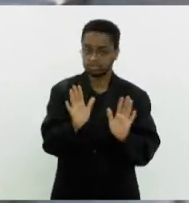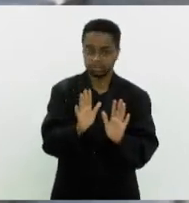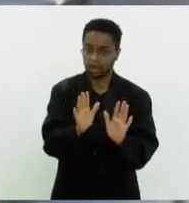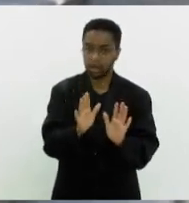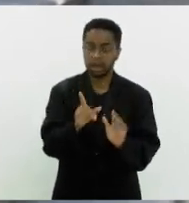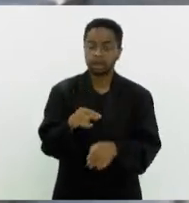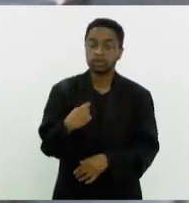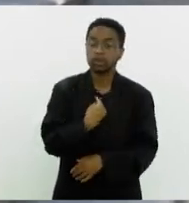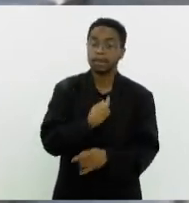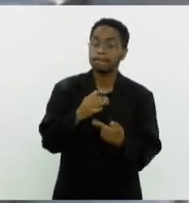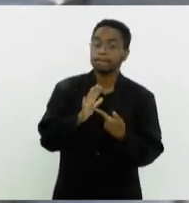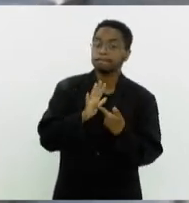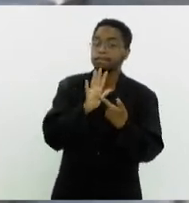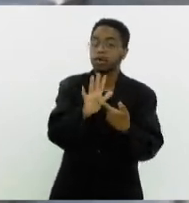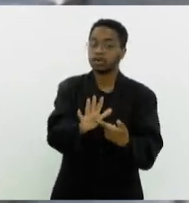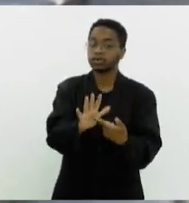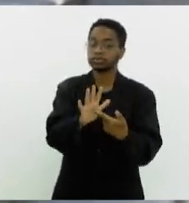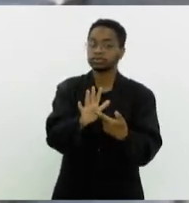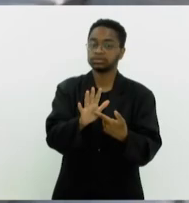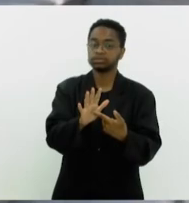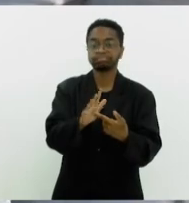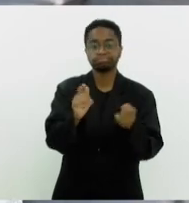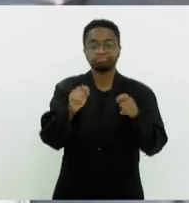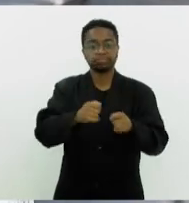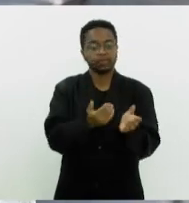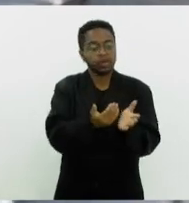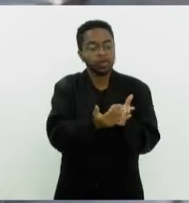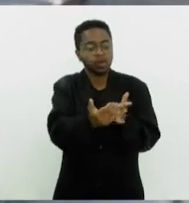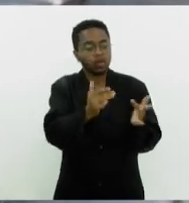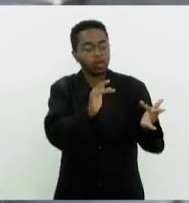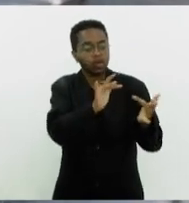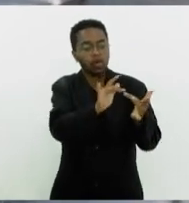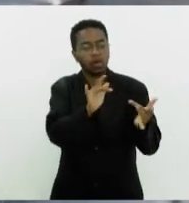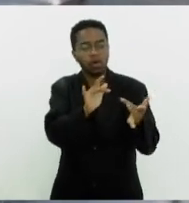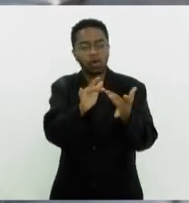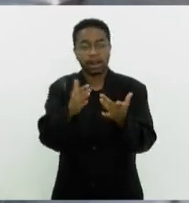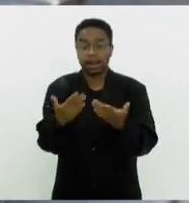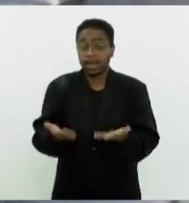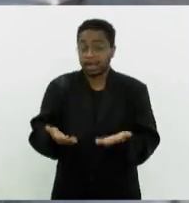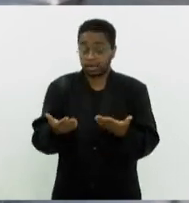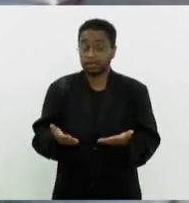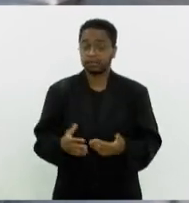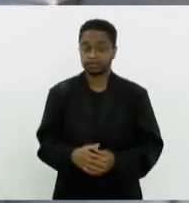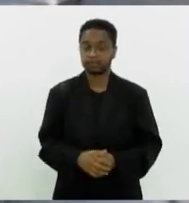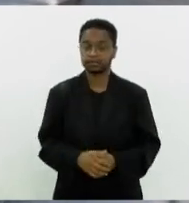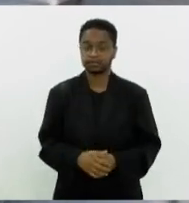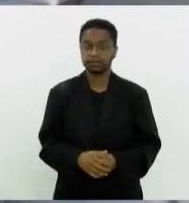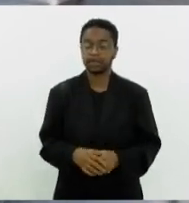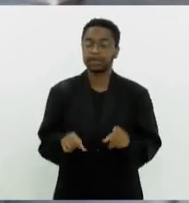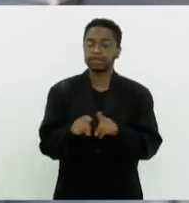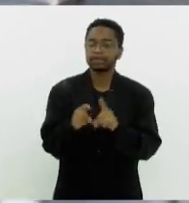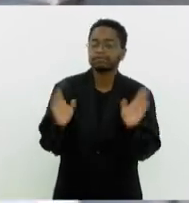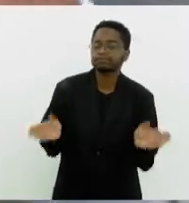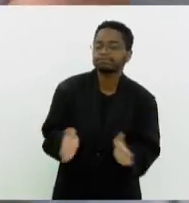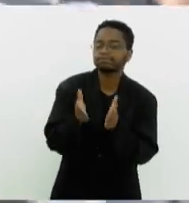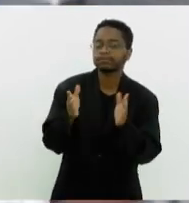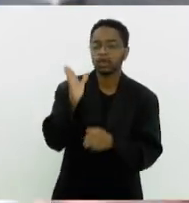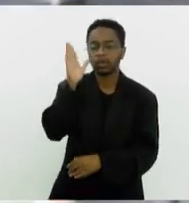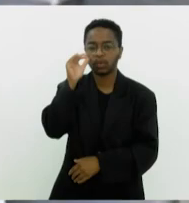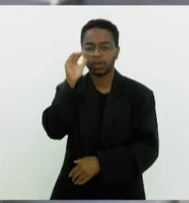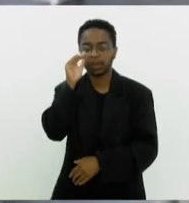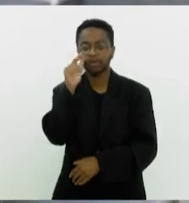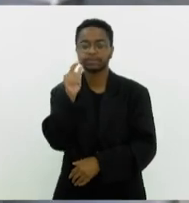vai mostrar de uma forma que eles vão começar a conhecer isso de uma forma muito leve e vão instigar a curiosidade para cada